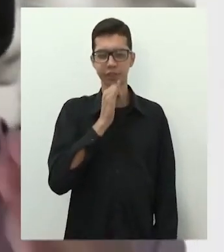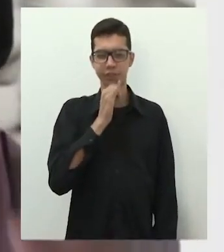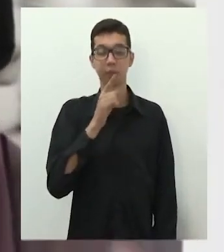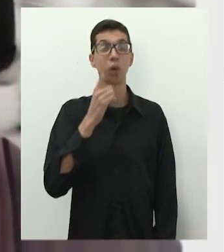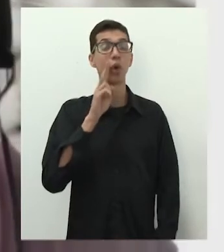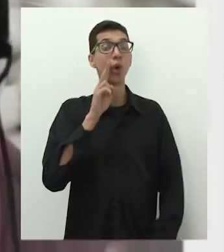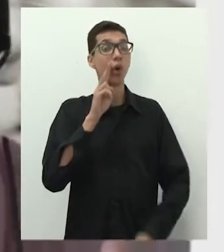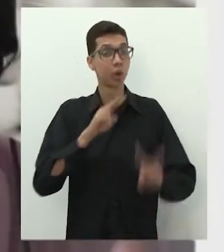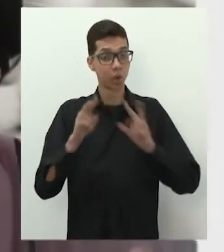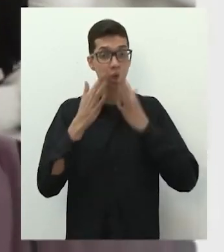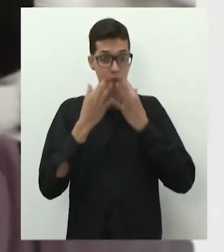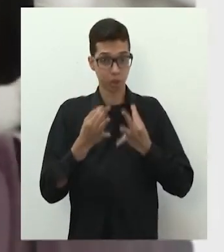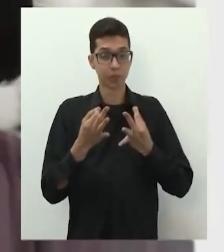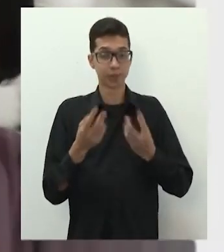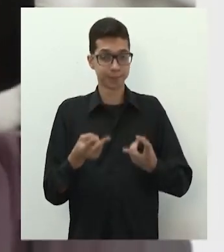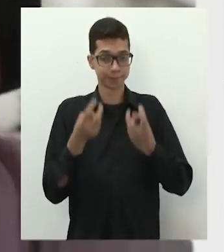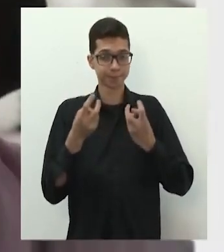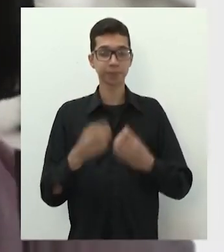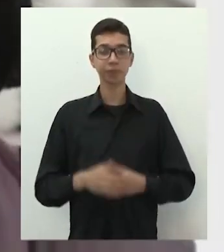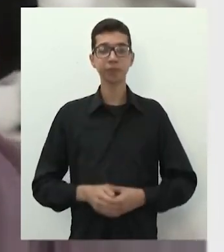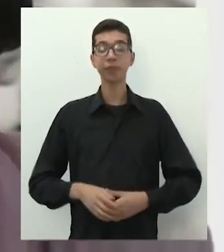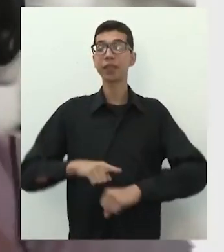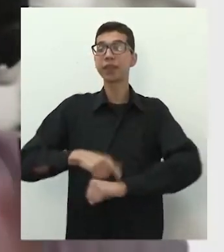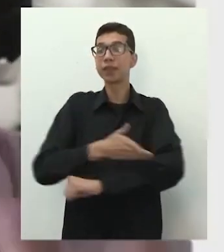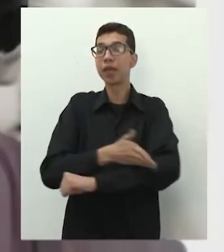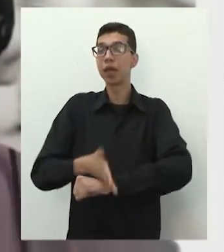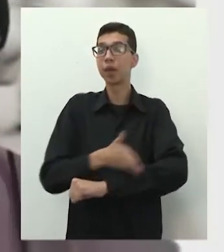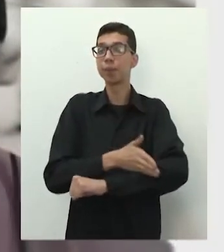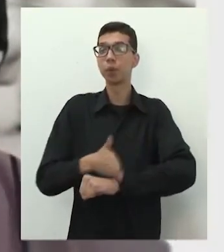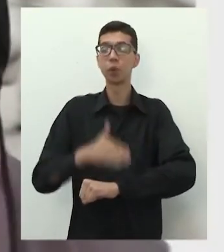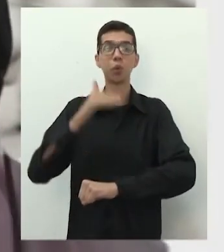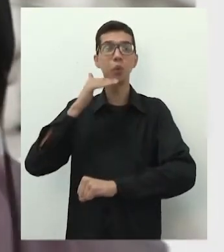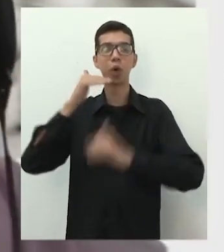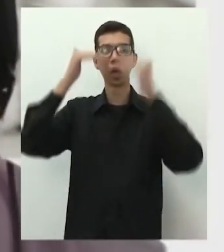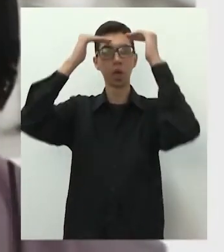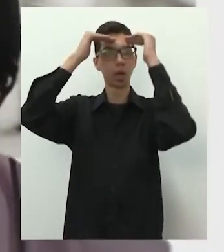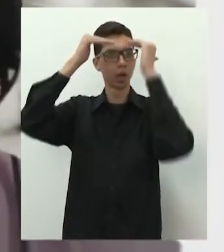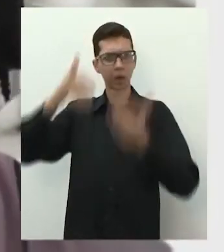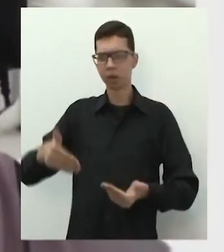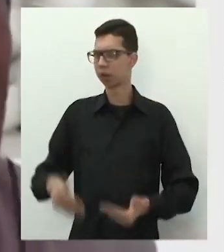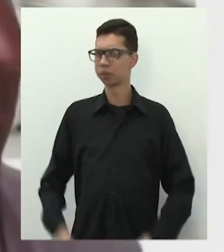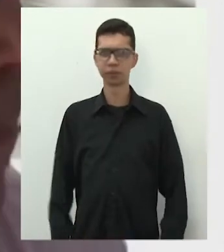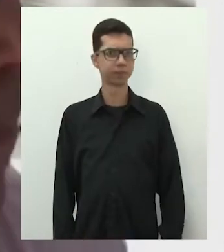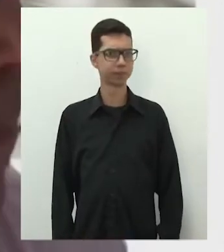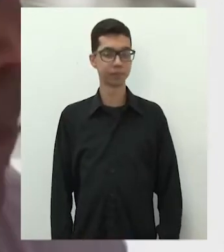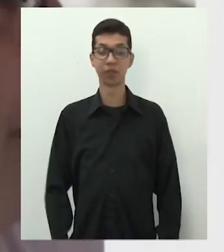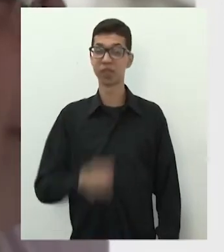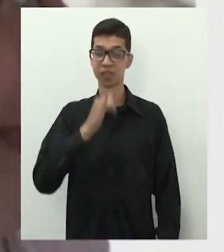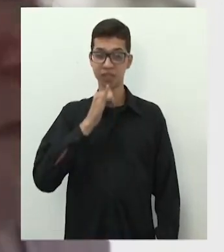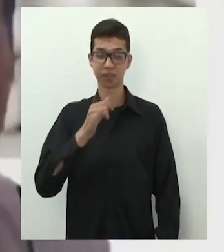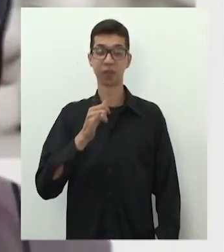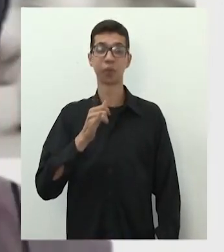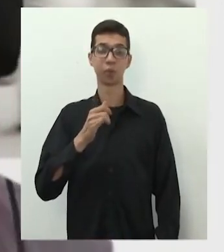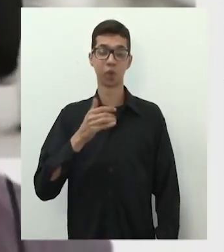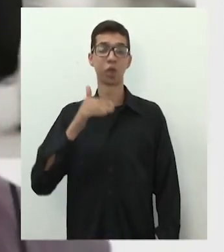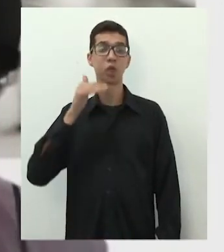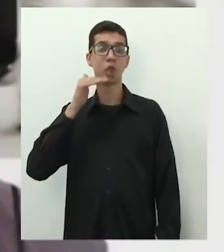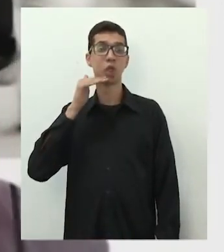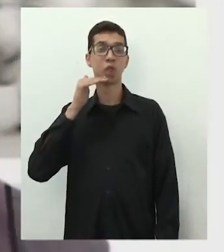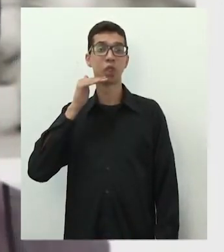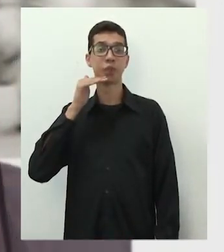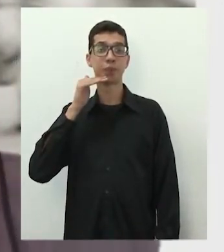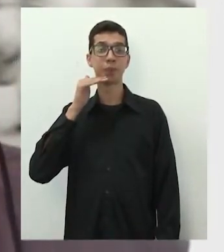Não, eu só quero fazer um comentário. Você tocou no assunto que a gente não pode terminar essa nossa transmissão sem eu falar isso para os professores. Nós temos